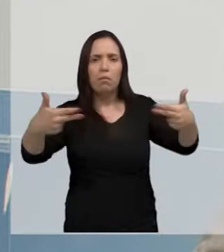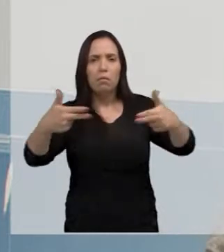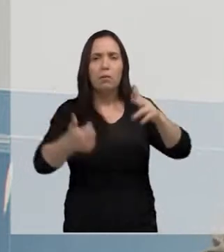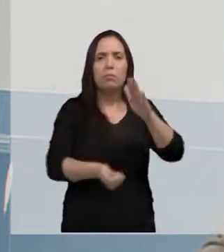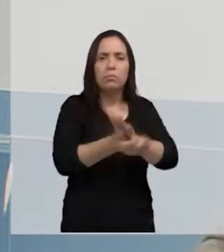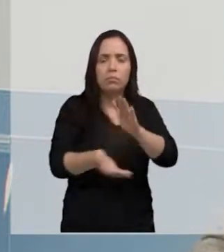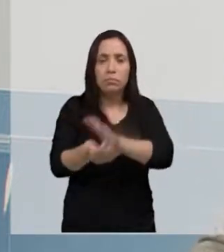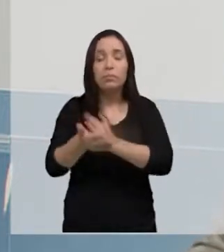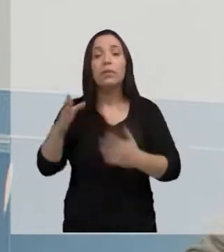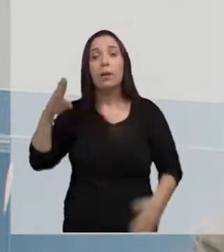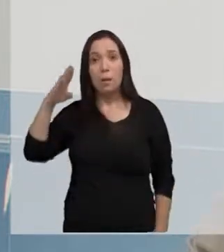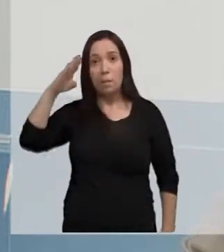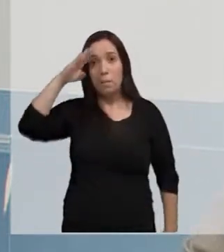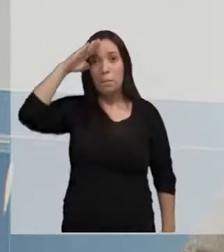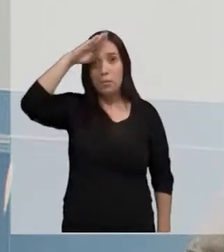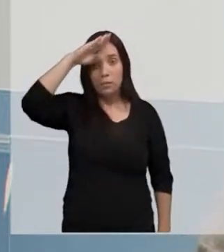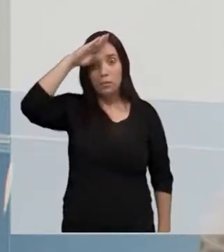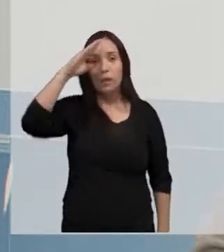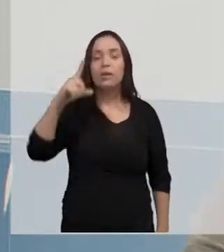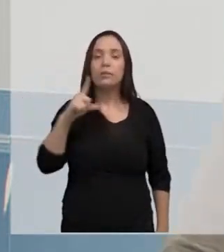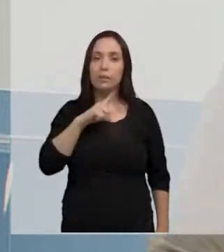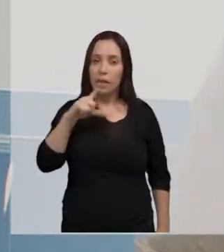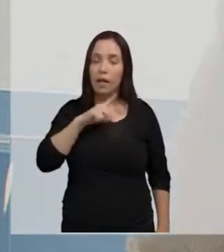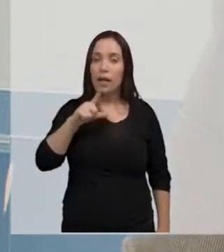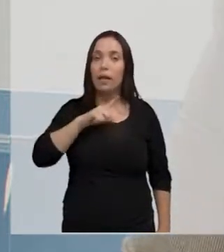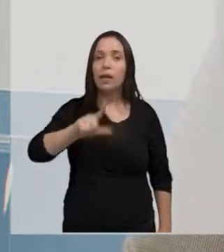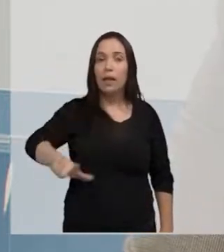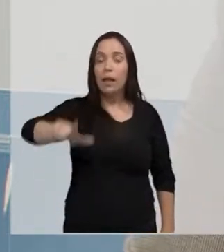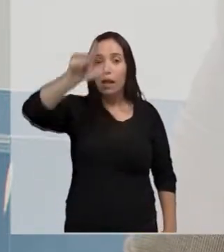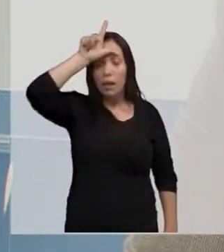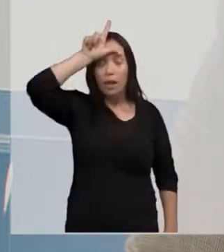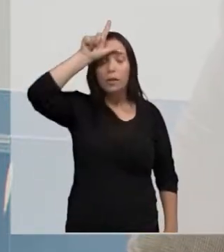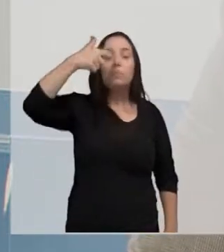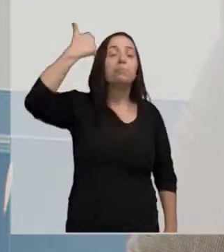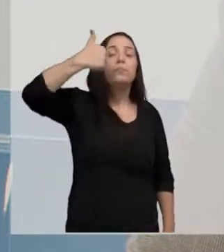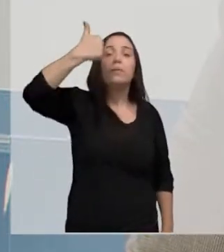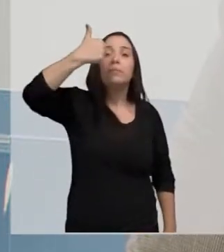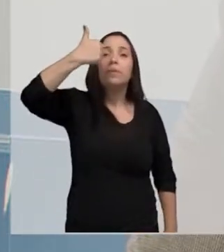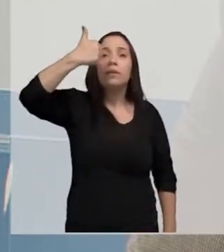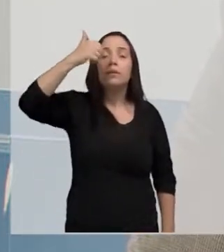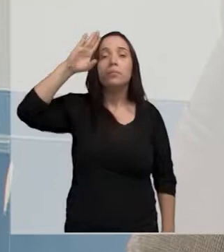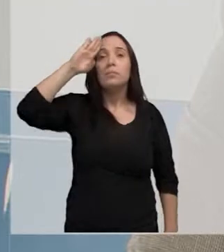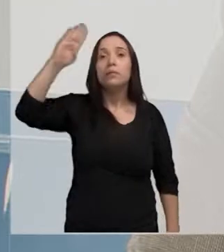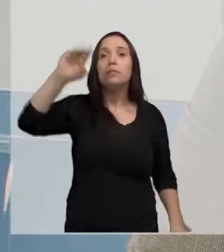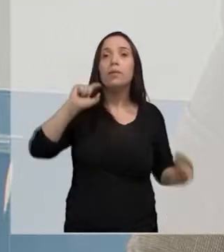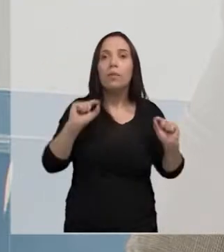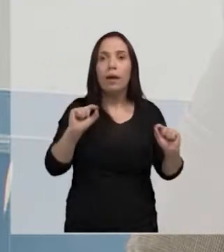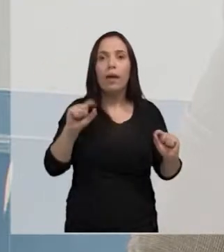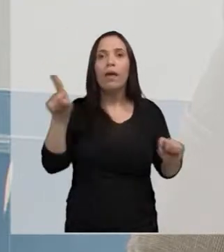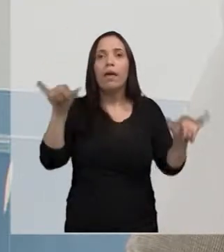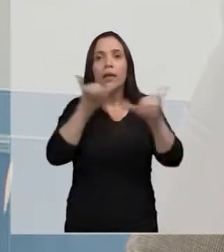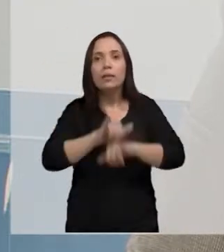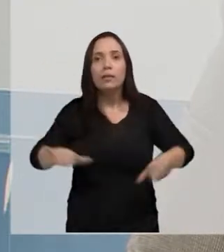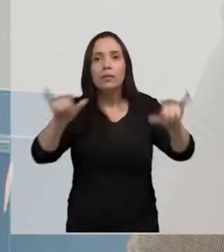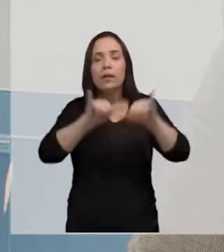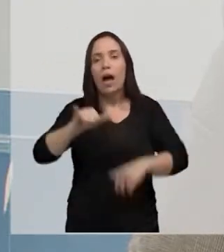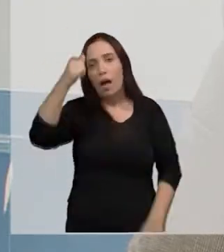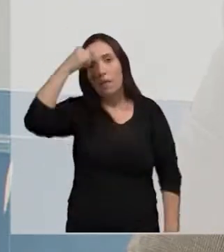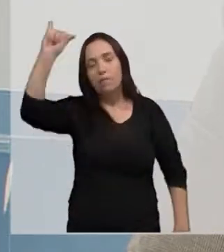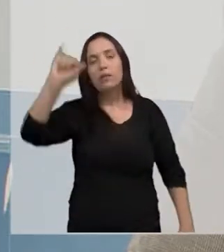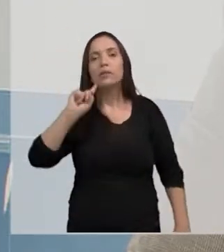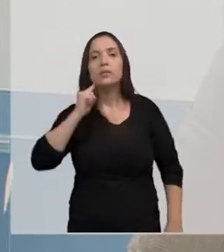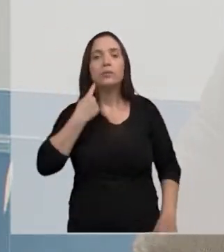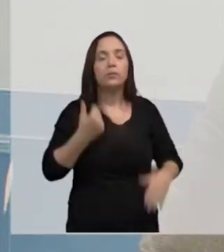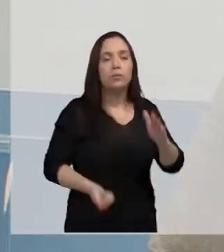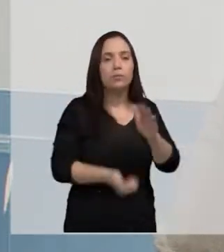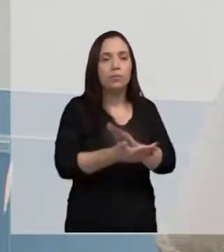Bolsonaro, né, Luiz? Só para terminar esse bloco, está aí liderando e o principal carro-chefe dele é o quê? Combate à